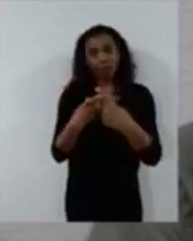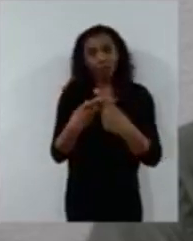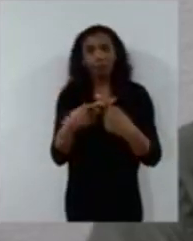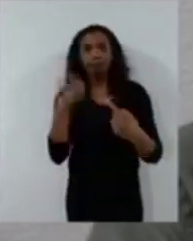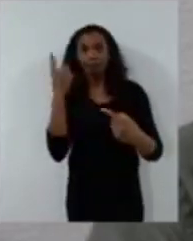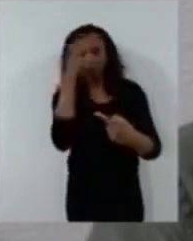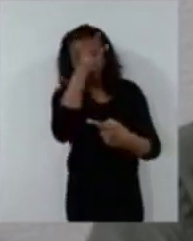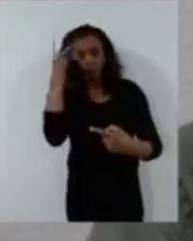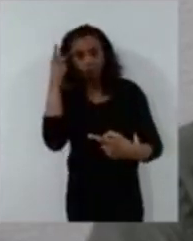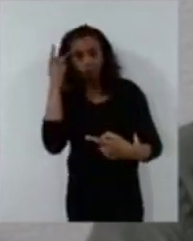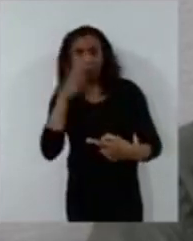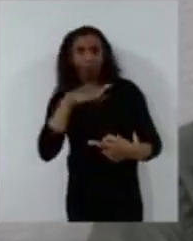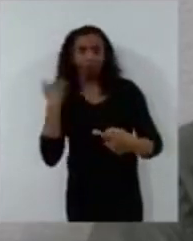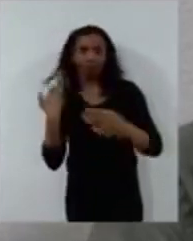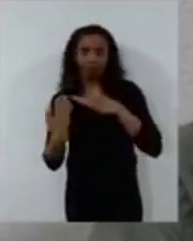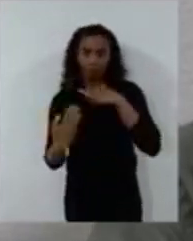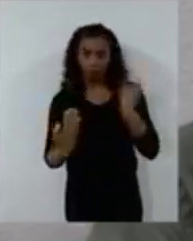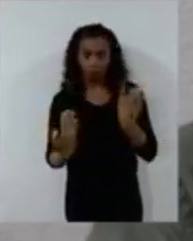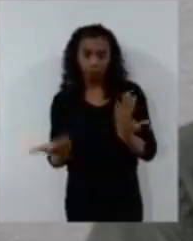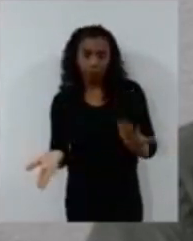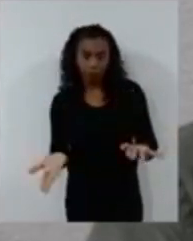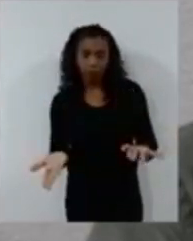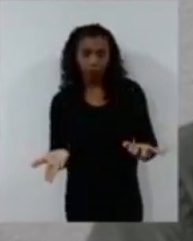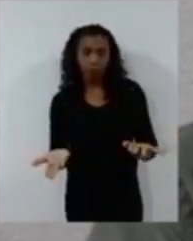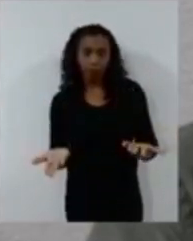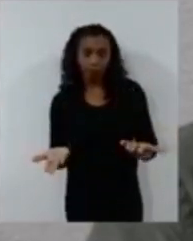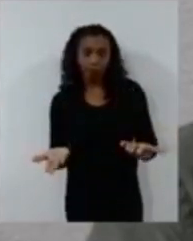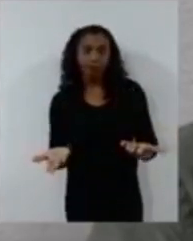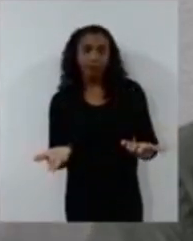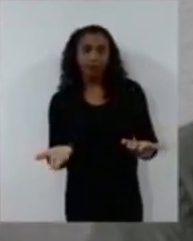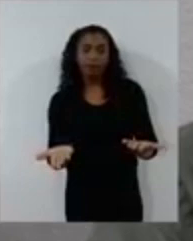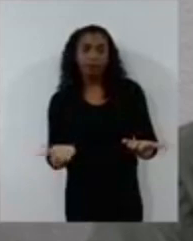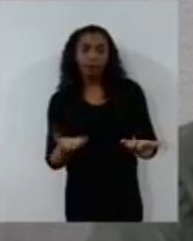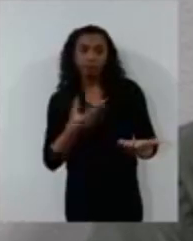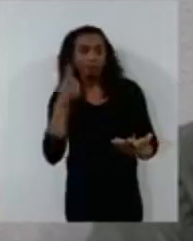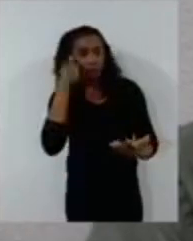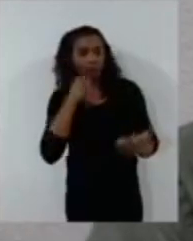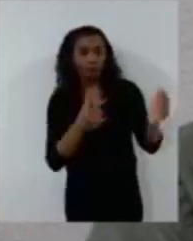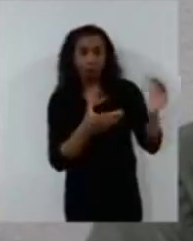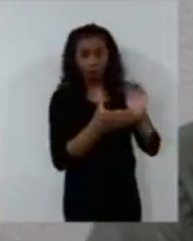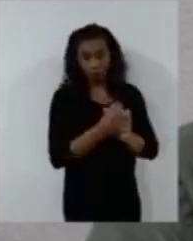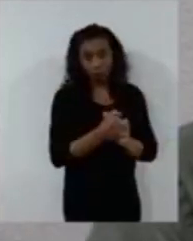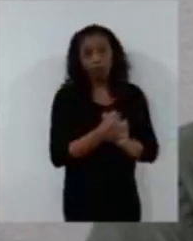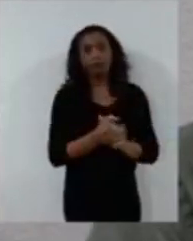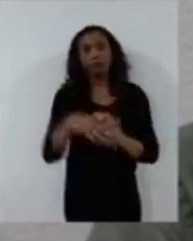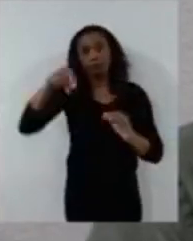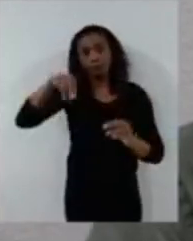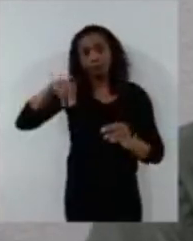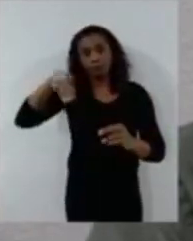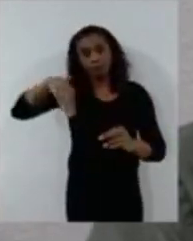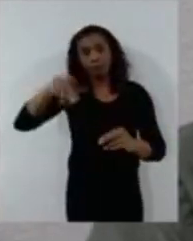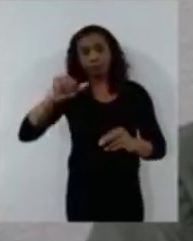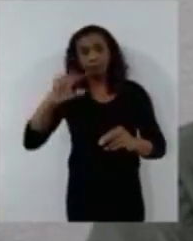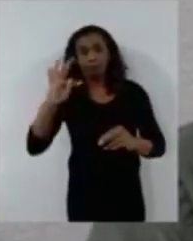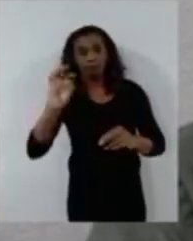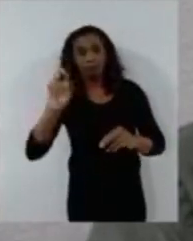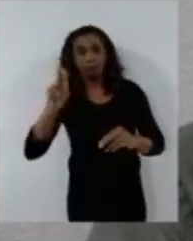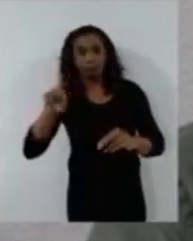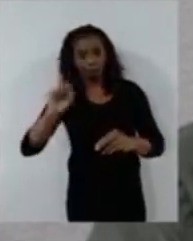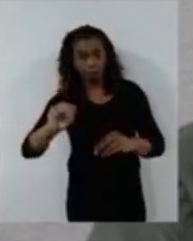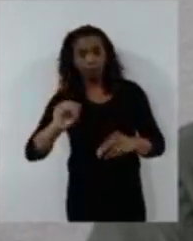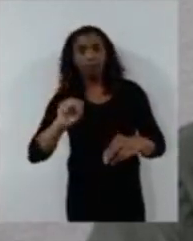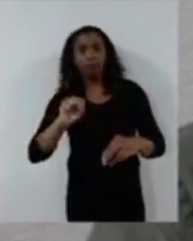na semana retrasada, onde ele perdeu a esposa, Matheus perdeu a mãe. Um abraço